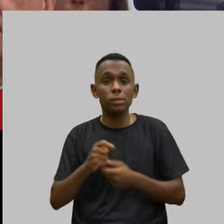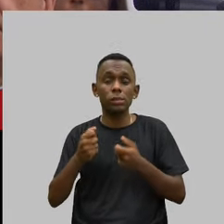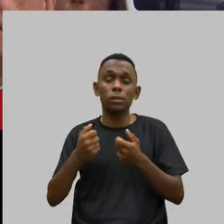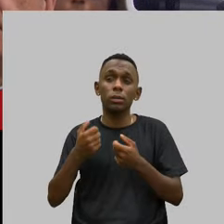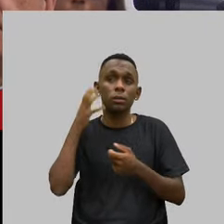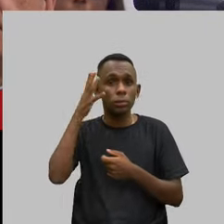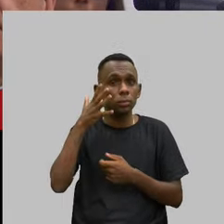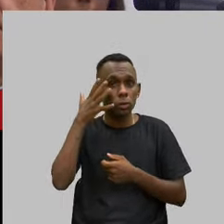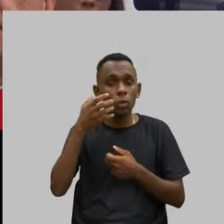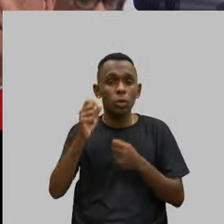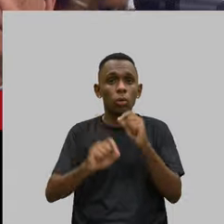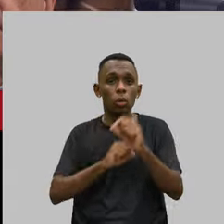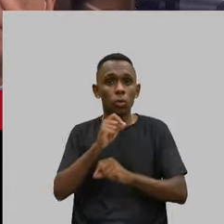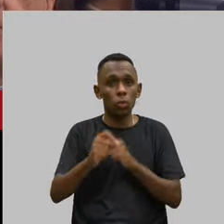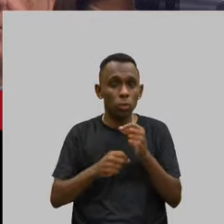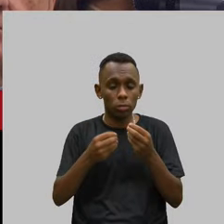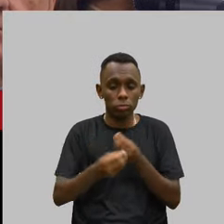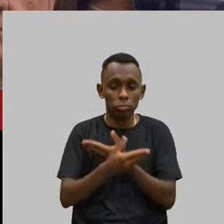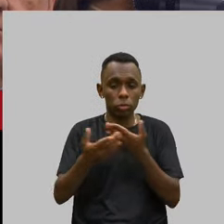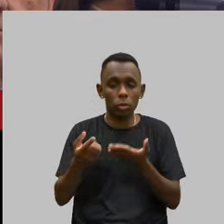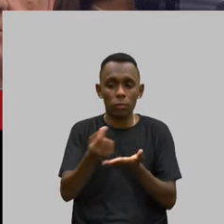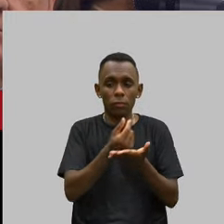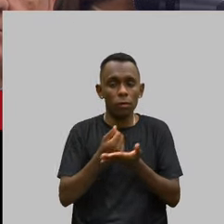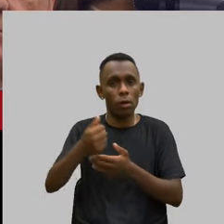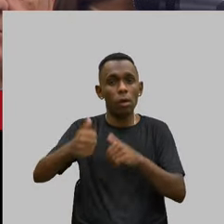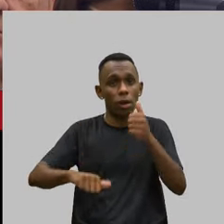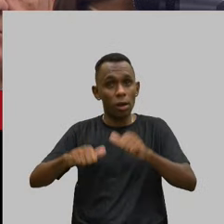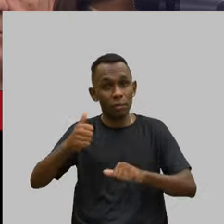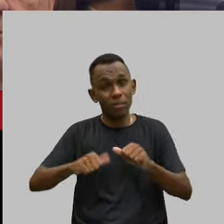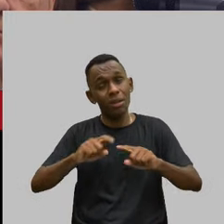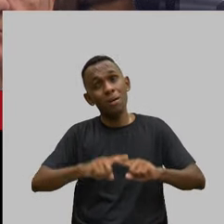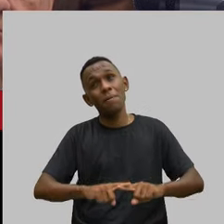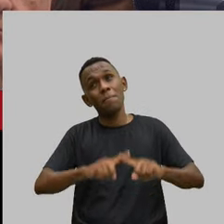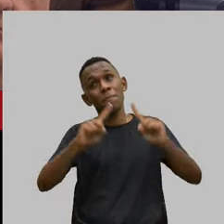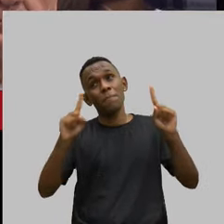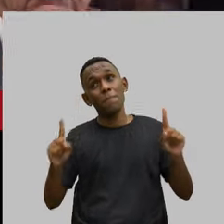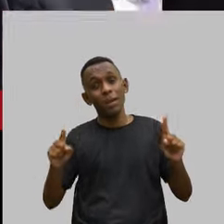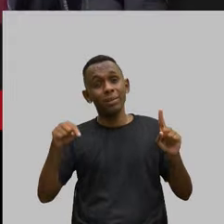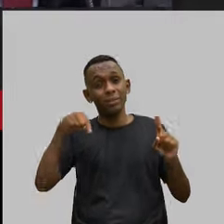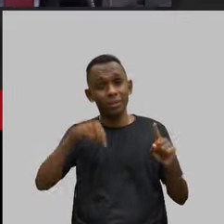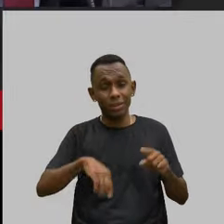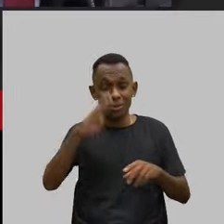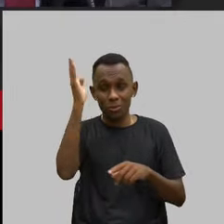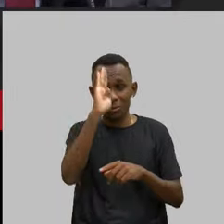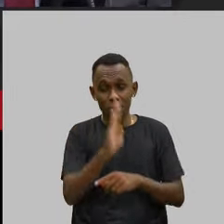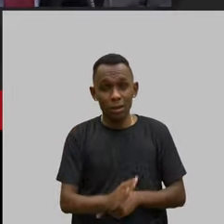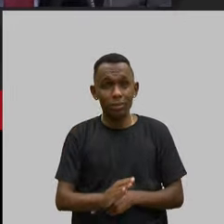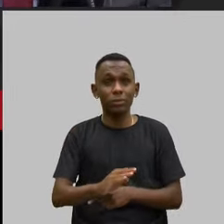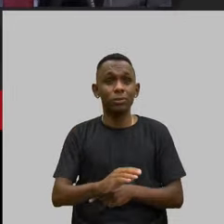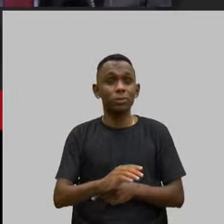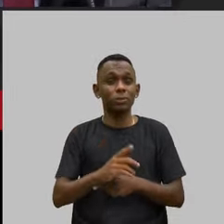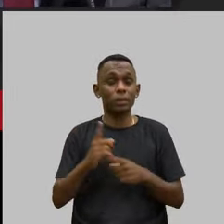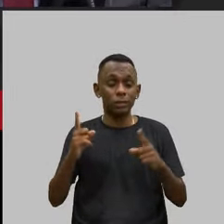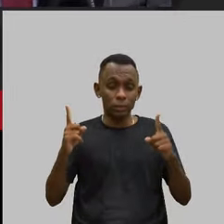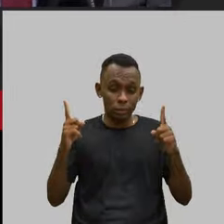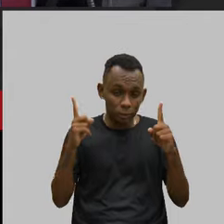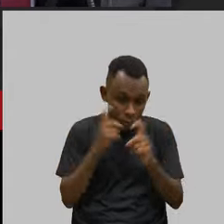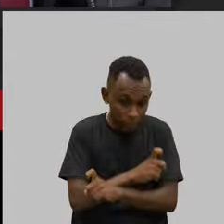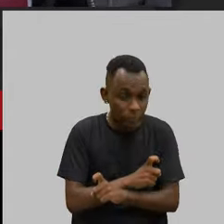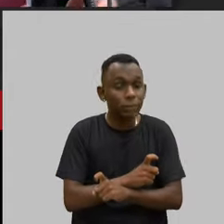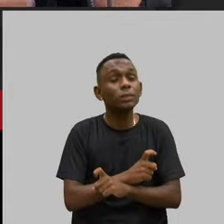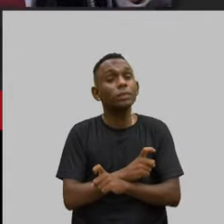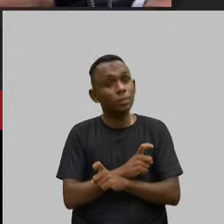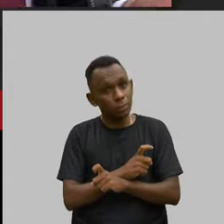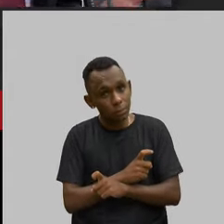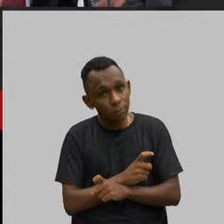concessões fiscais né infelizmente Vivemos num país em que a guerra fiscal ela é danosa para os Estados